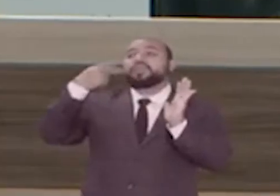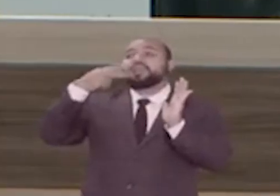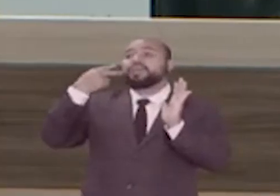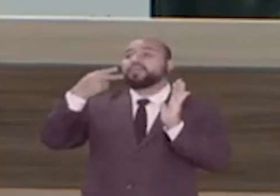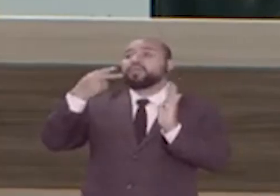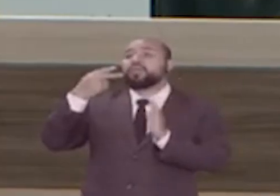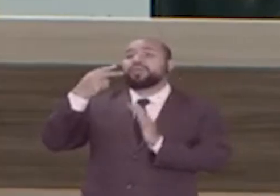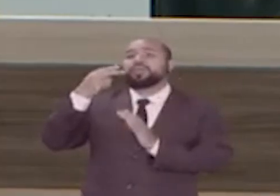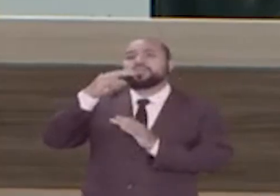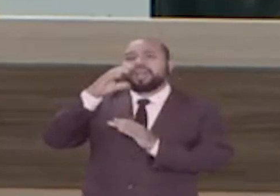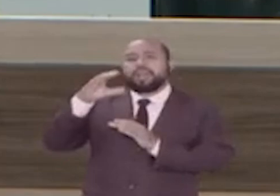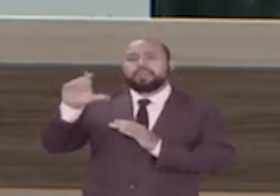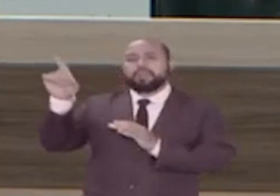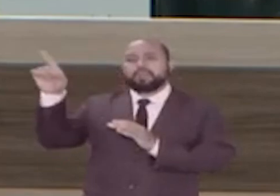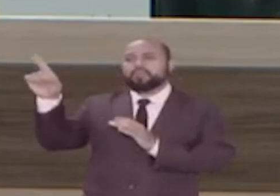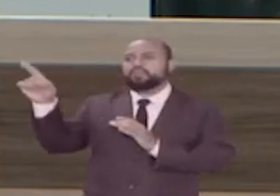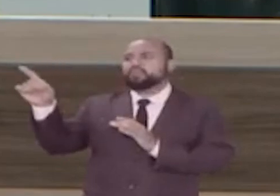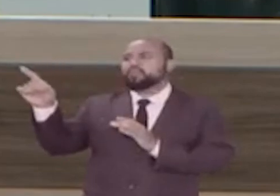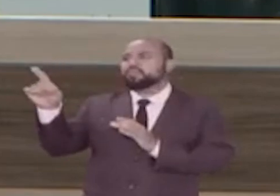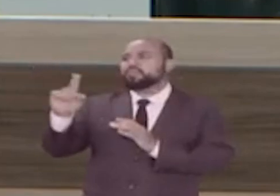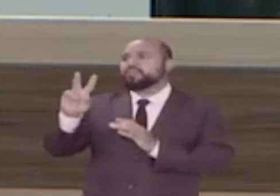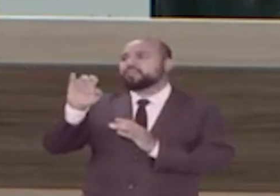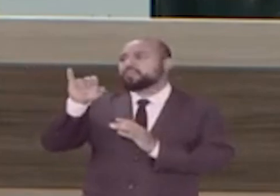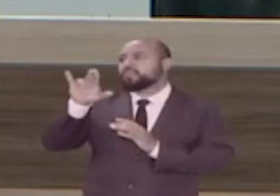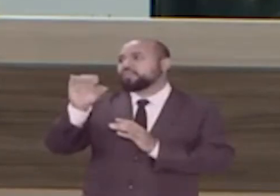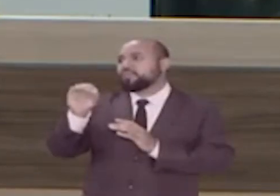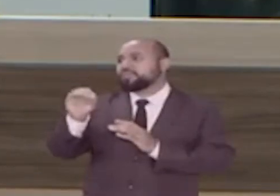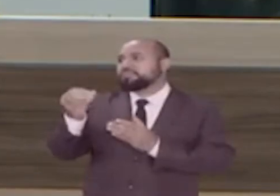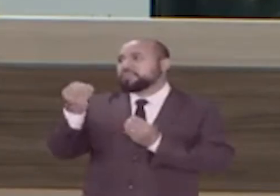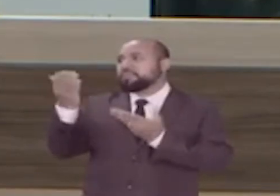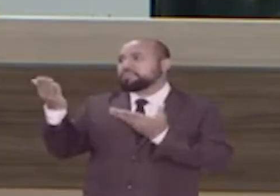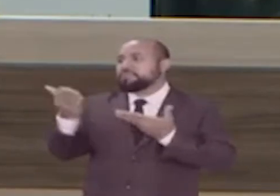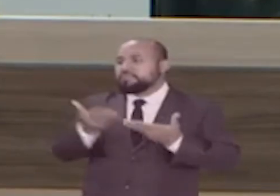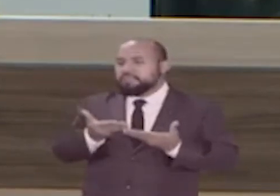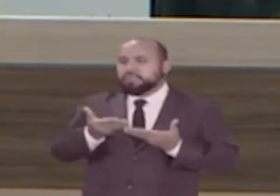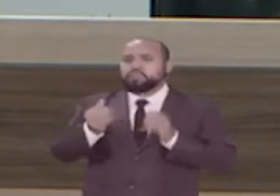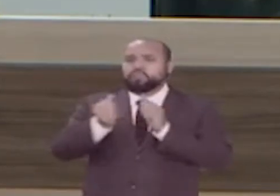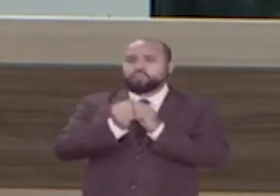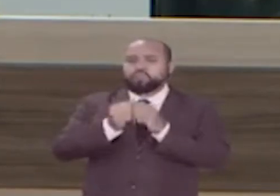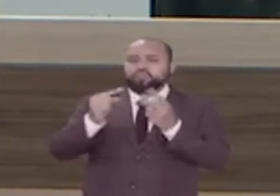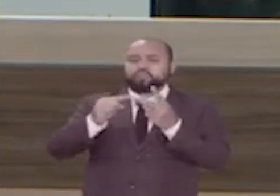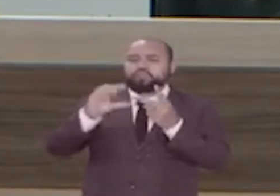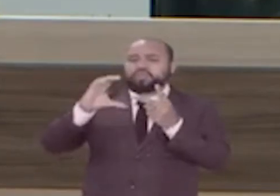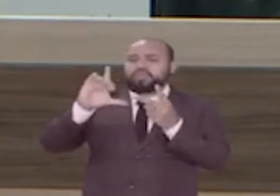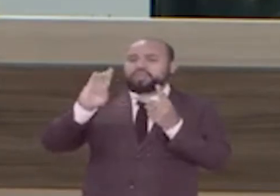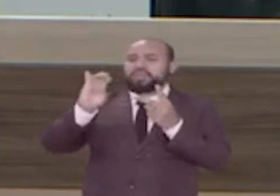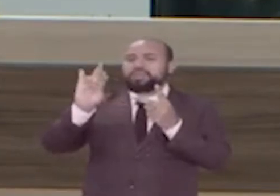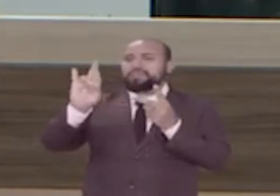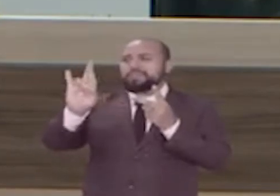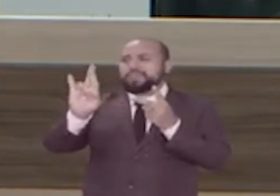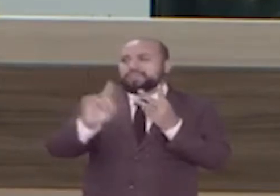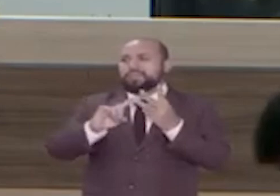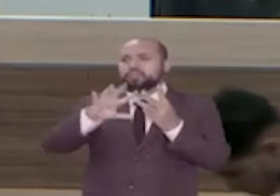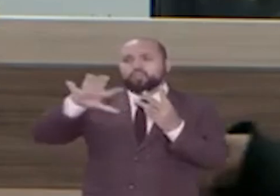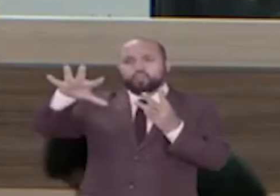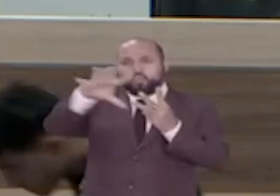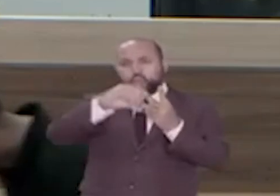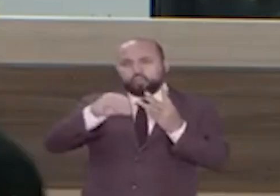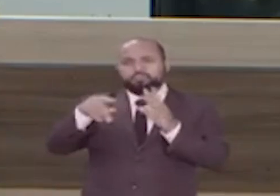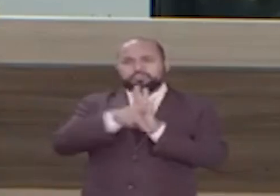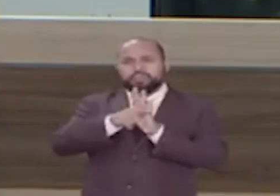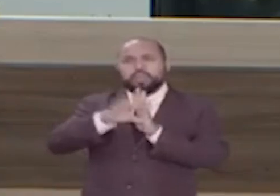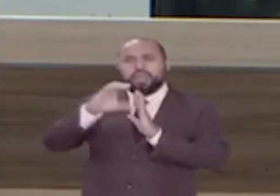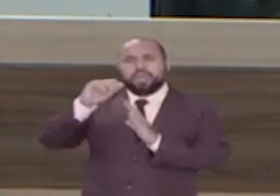desta quarta-feira, 7 de agosto, os parlamentares destacaram os 18 anos da Lei Maria da Penha e reforçaram